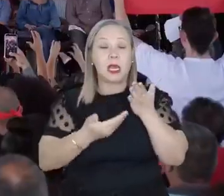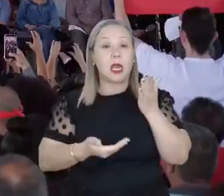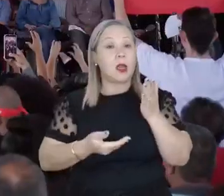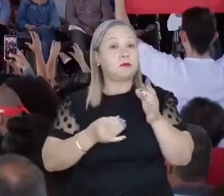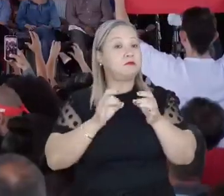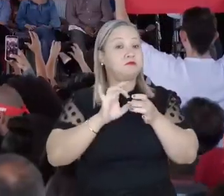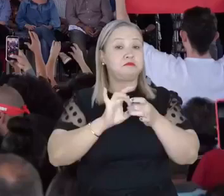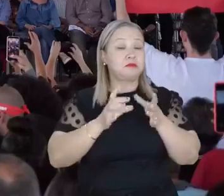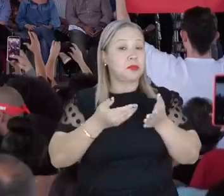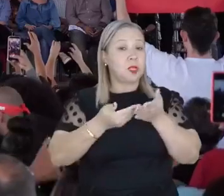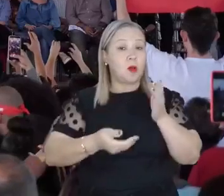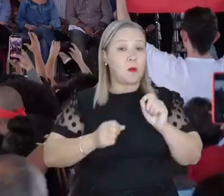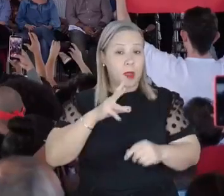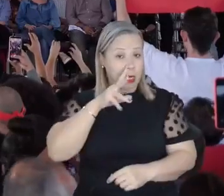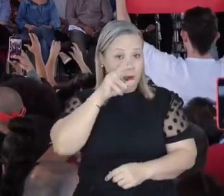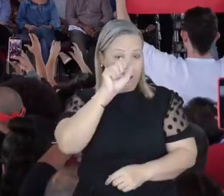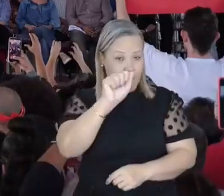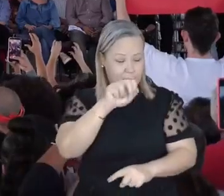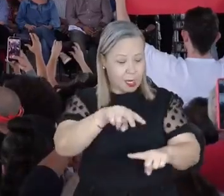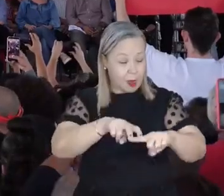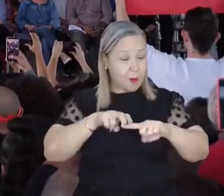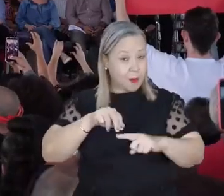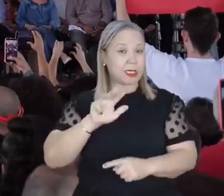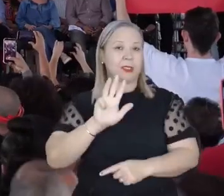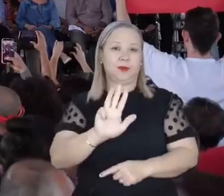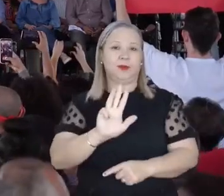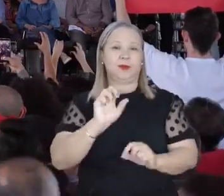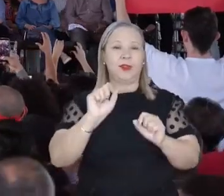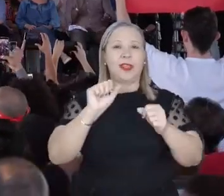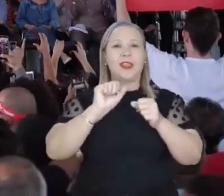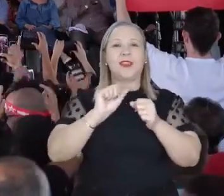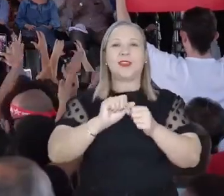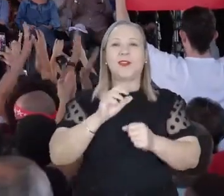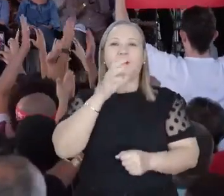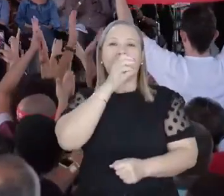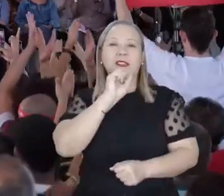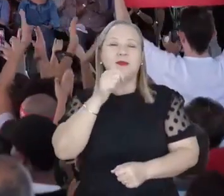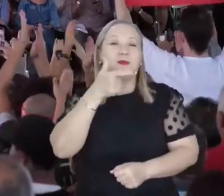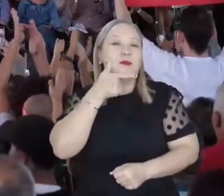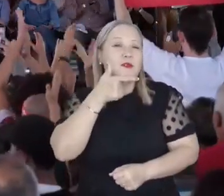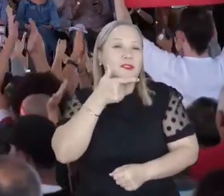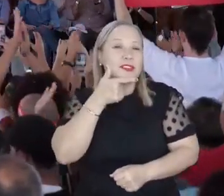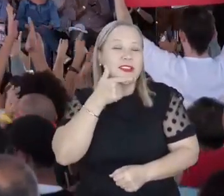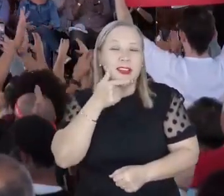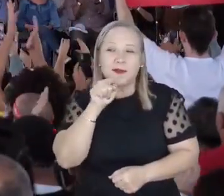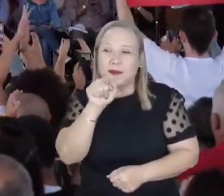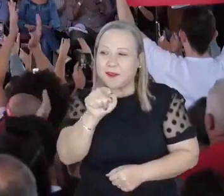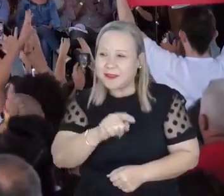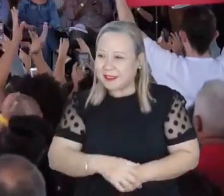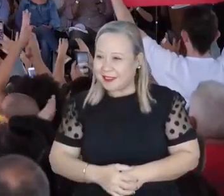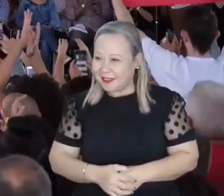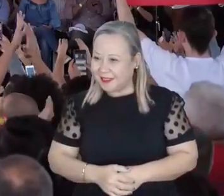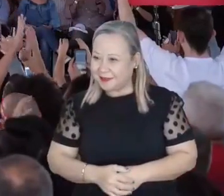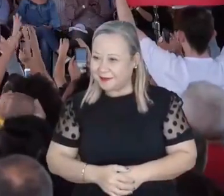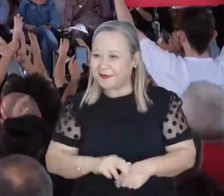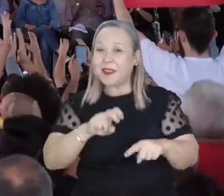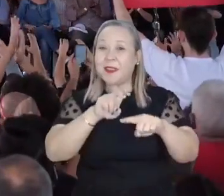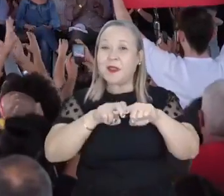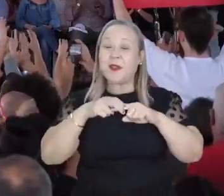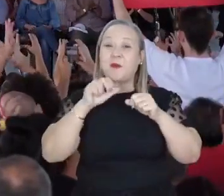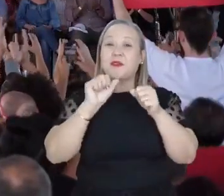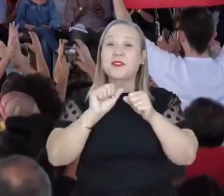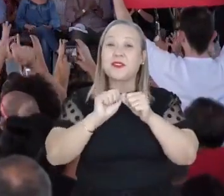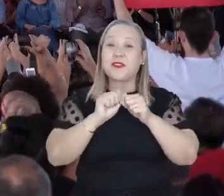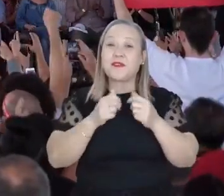por isso, Lula, que eu fiz pão de queijo para você. Foi por isso que eu fiz bolo de fubá